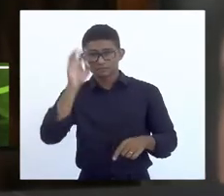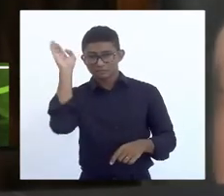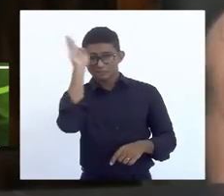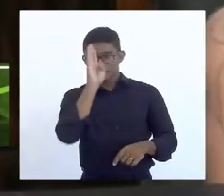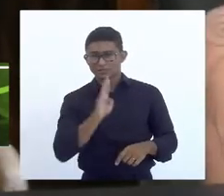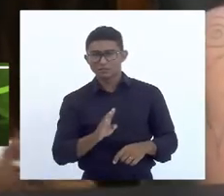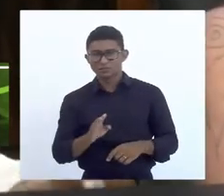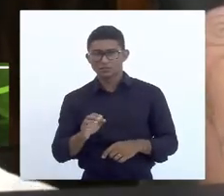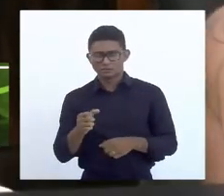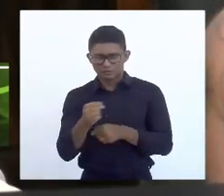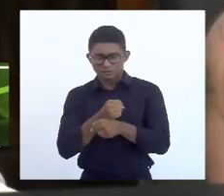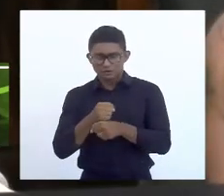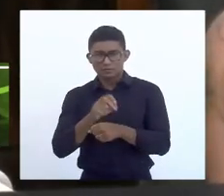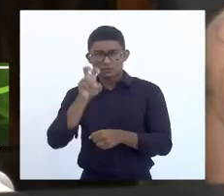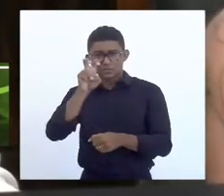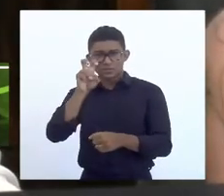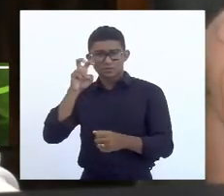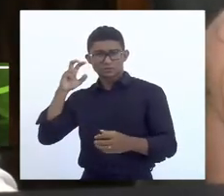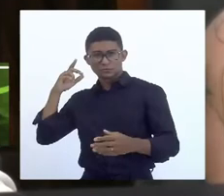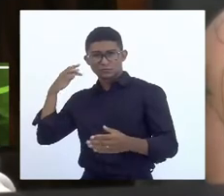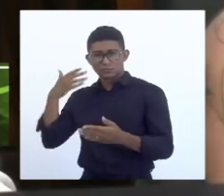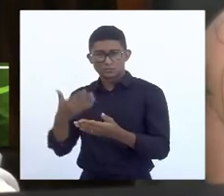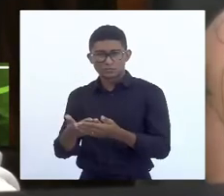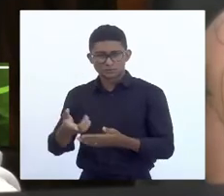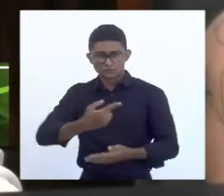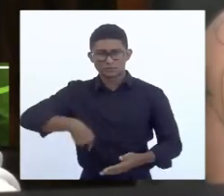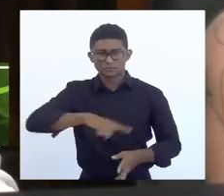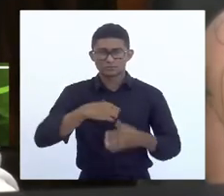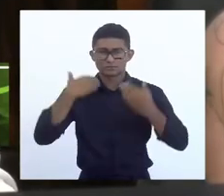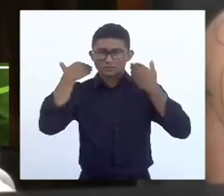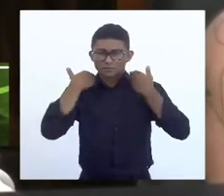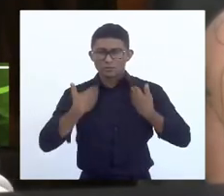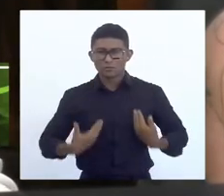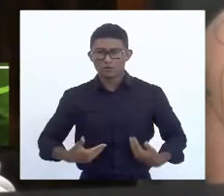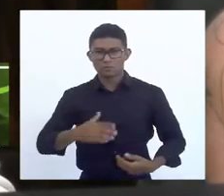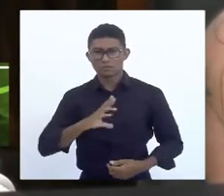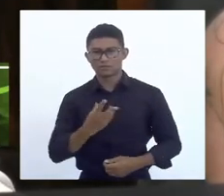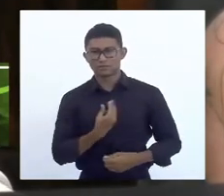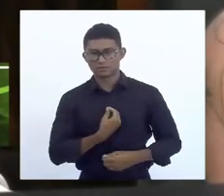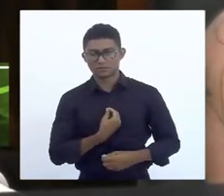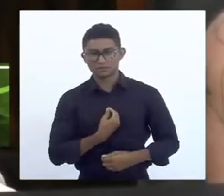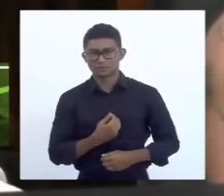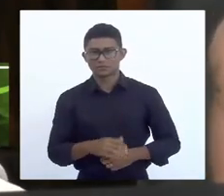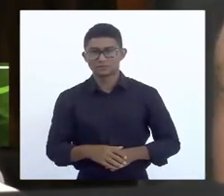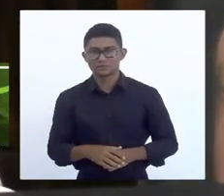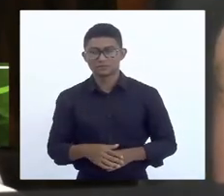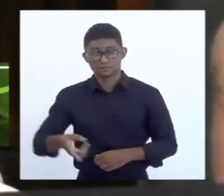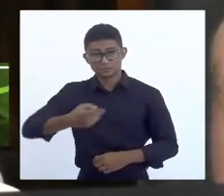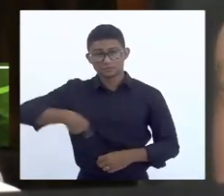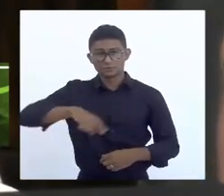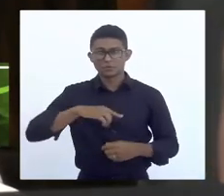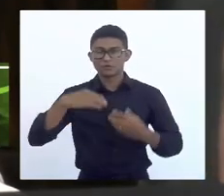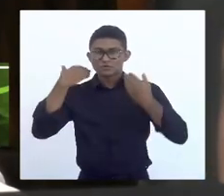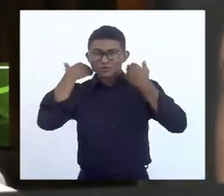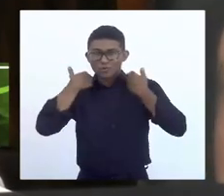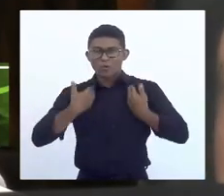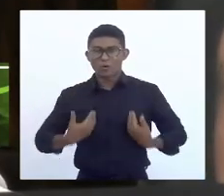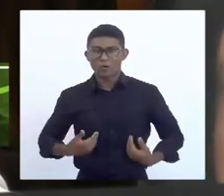anos, que o nosso corpo de travesti, o nosso corpo que foge das